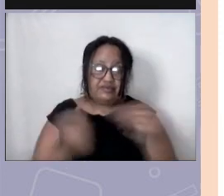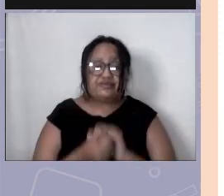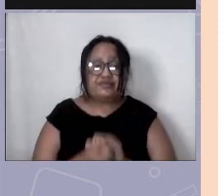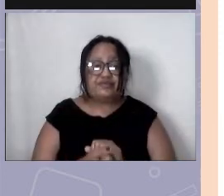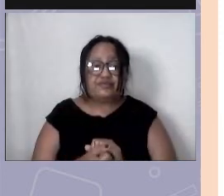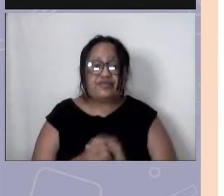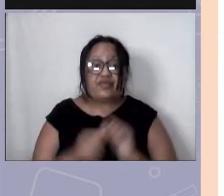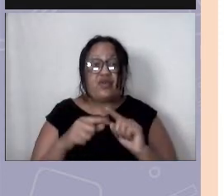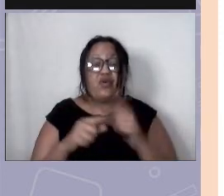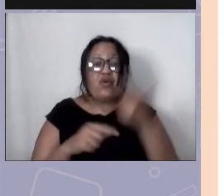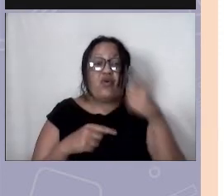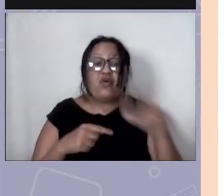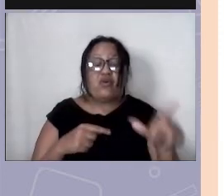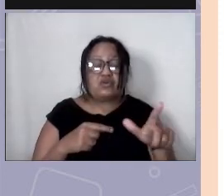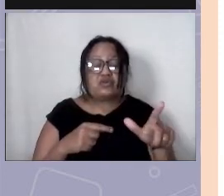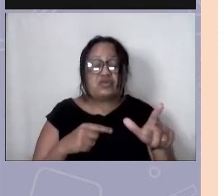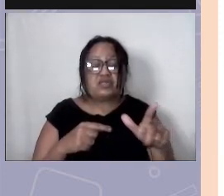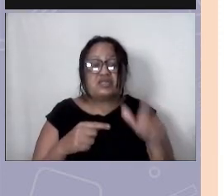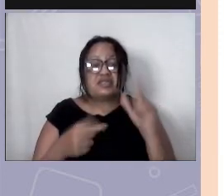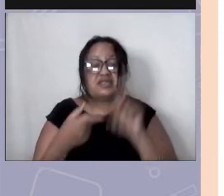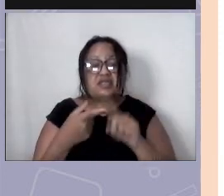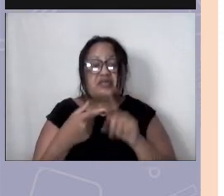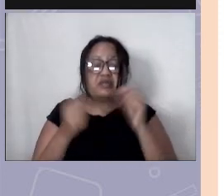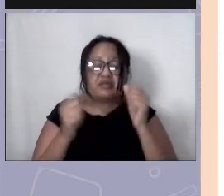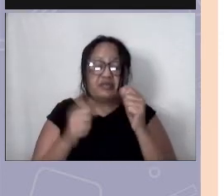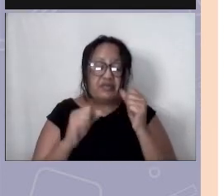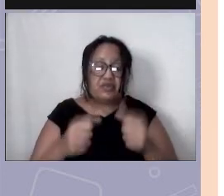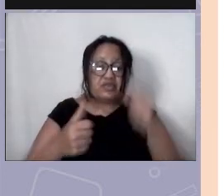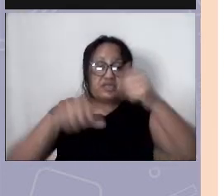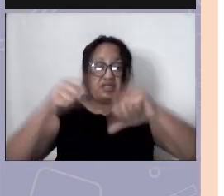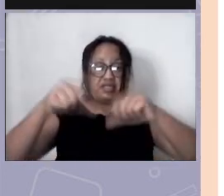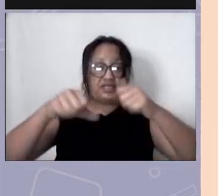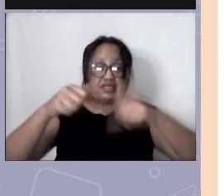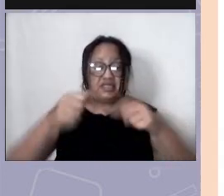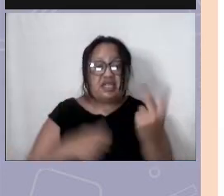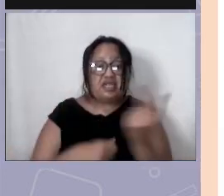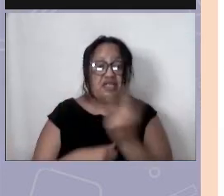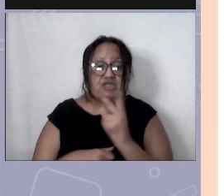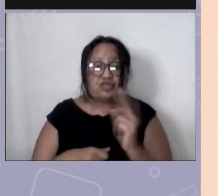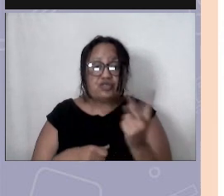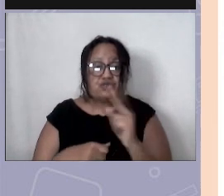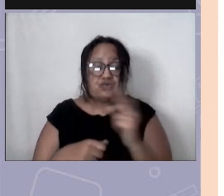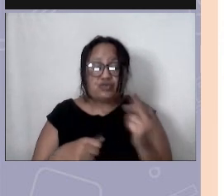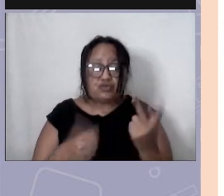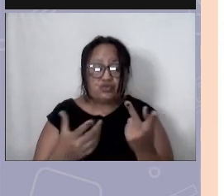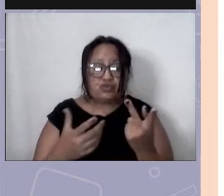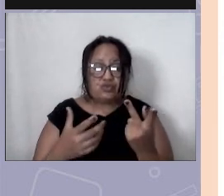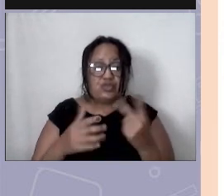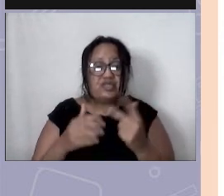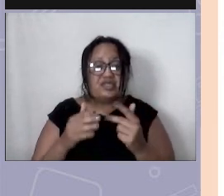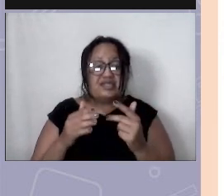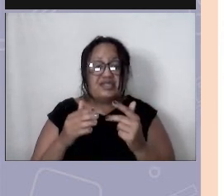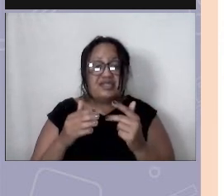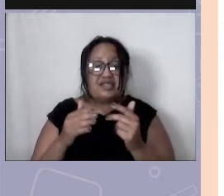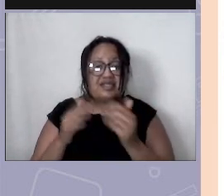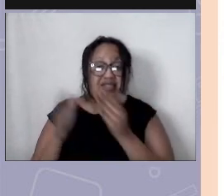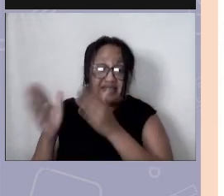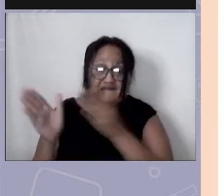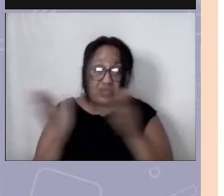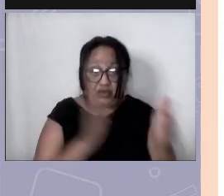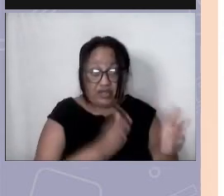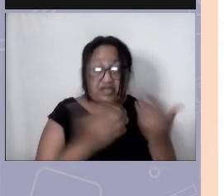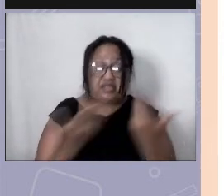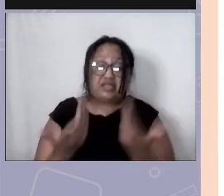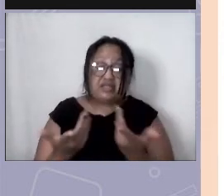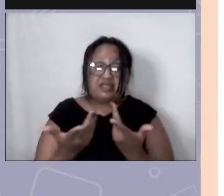outra conclusão que a gente já pode tirar e ir analisando essas duas sequências de bases a gente percebe se eu observar bem que elas